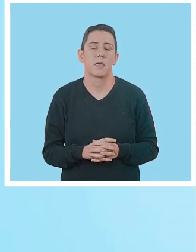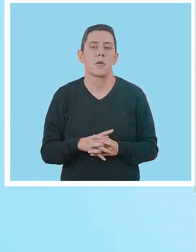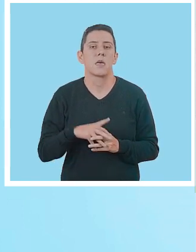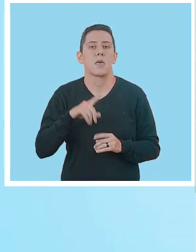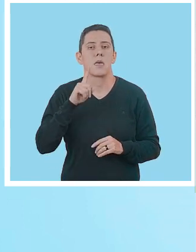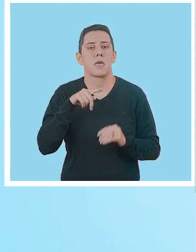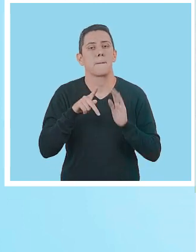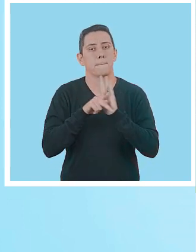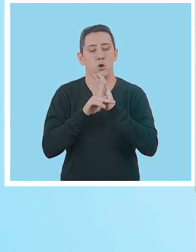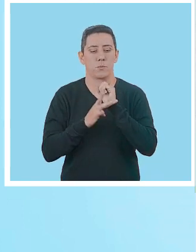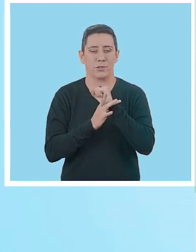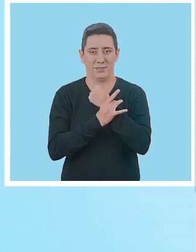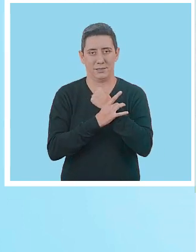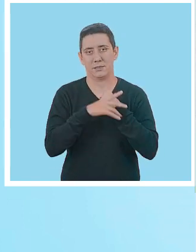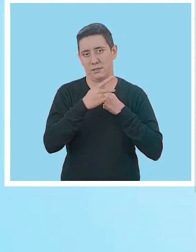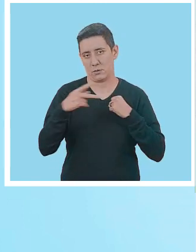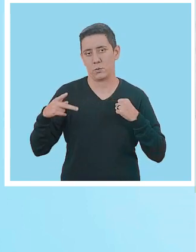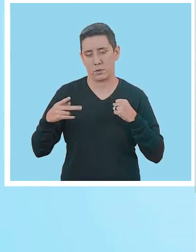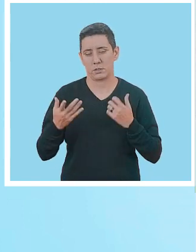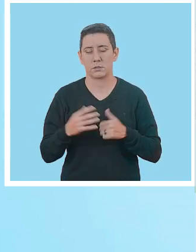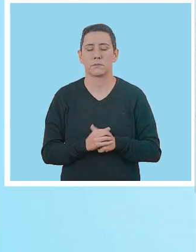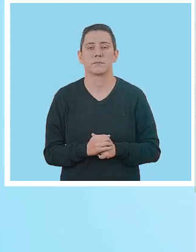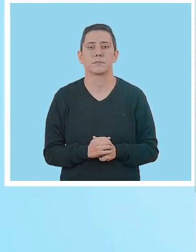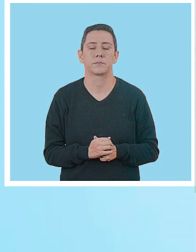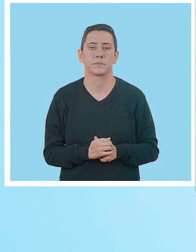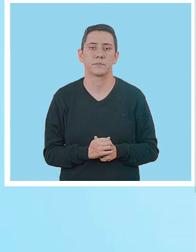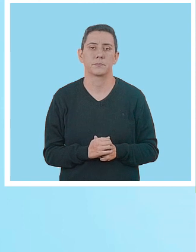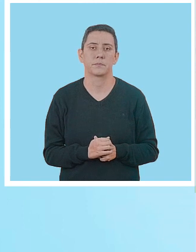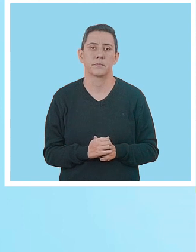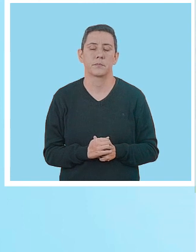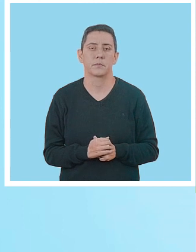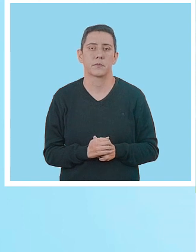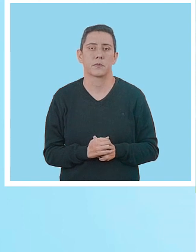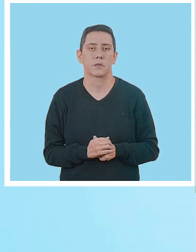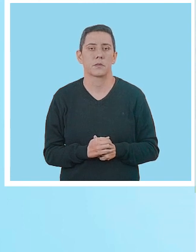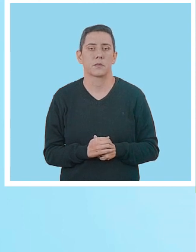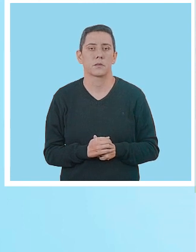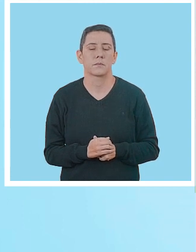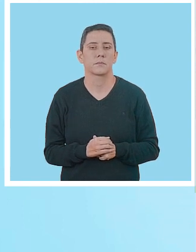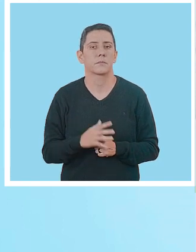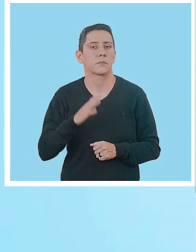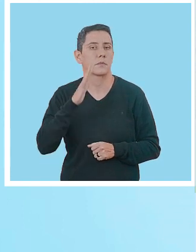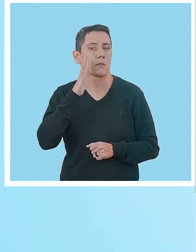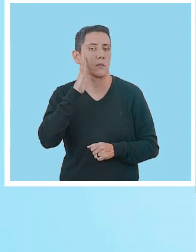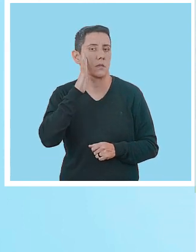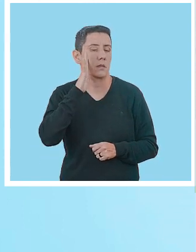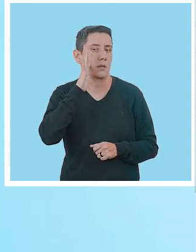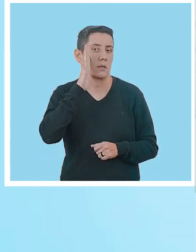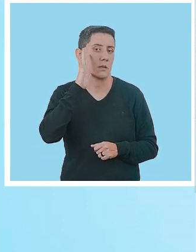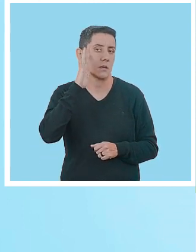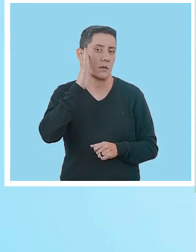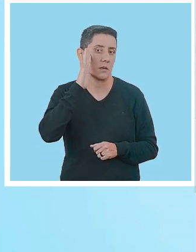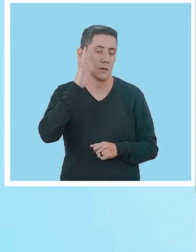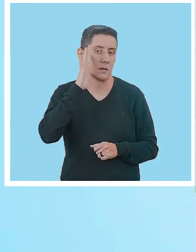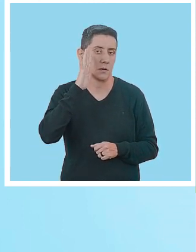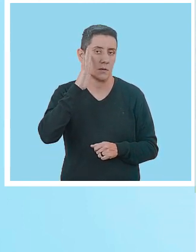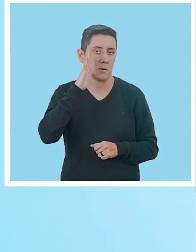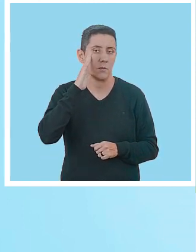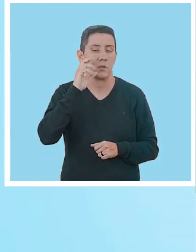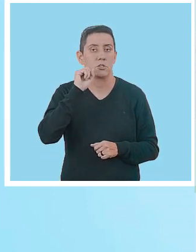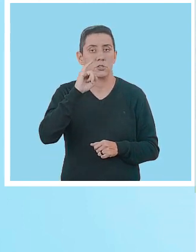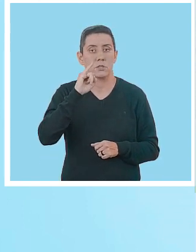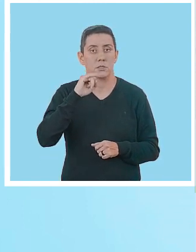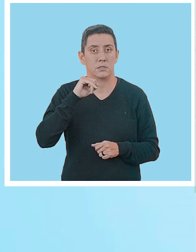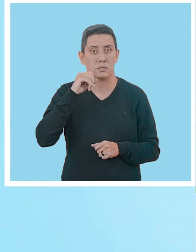uma função de segurança na imaginando que tenha por exemplo alguém da rede de da